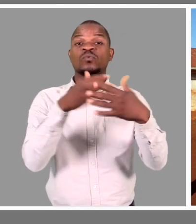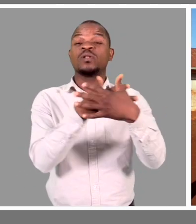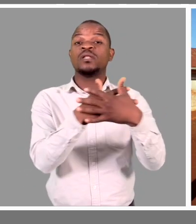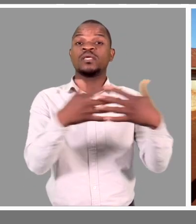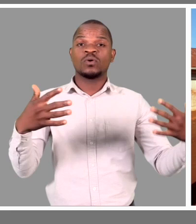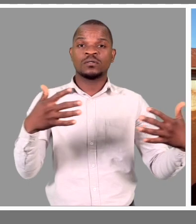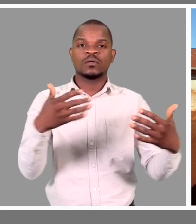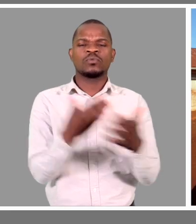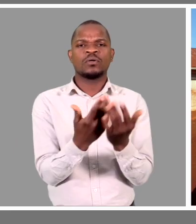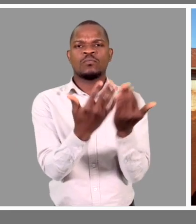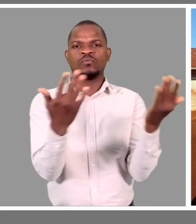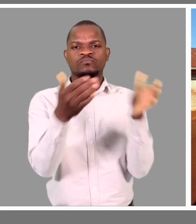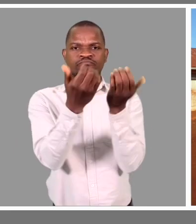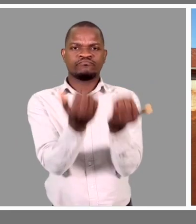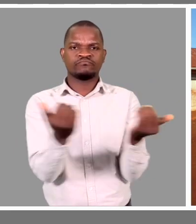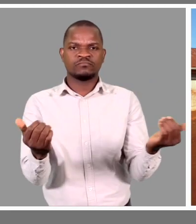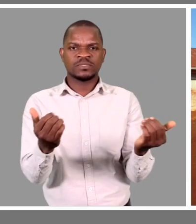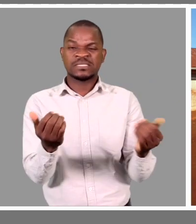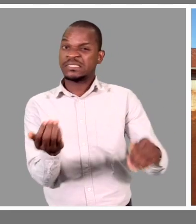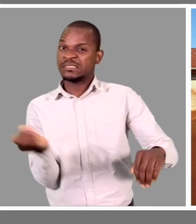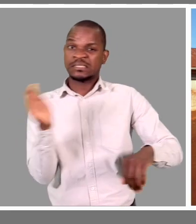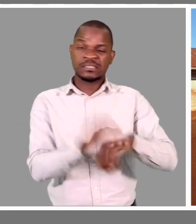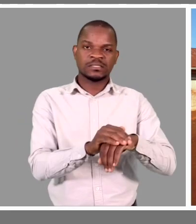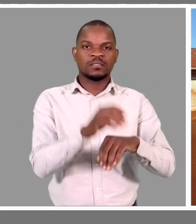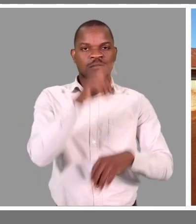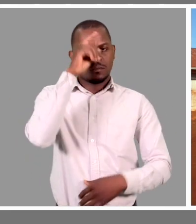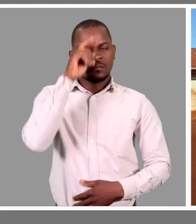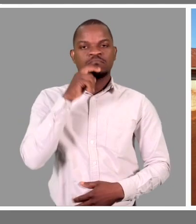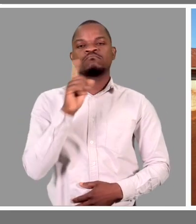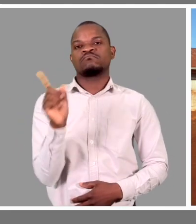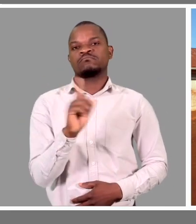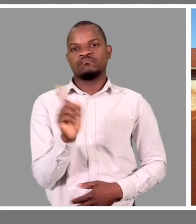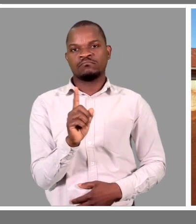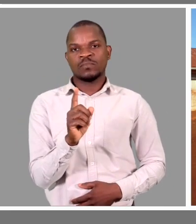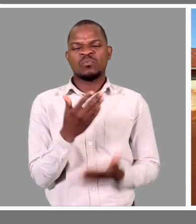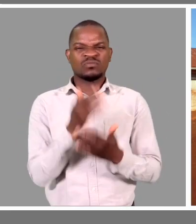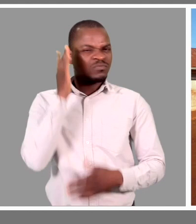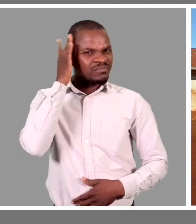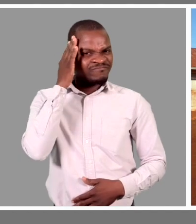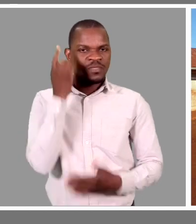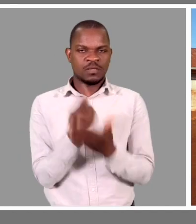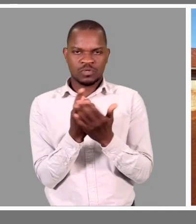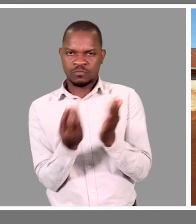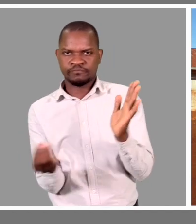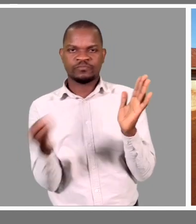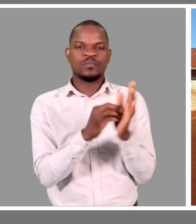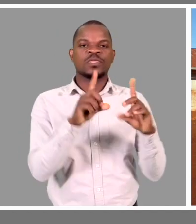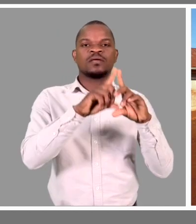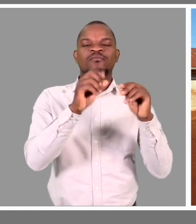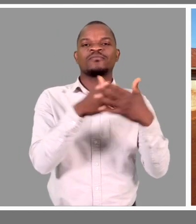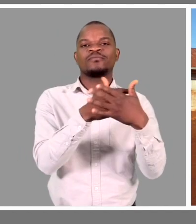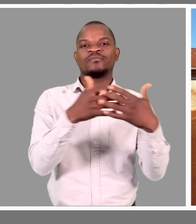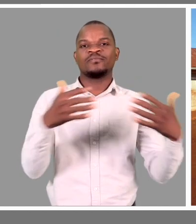Concretamente, de ordem linguística, a maioria delas não domina a língua de ensino, que é a língua portuguesa. Então, a introdução